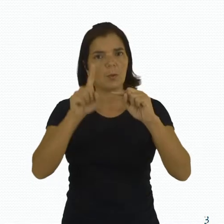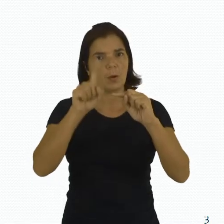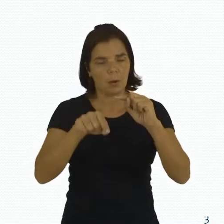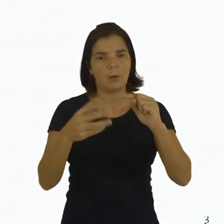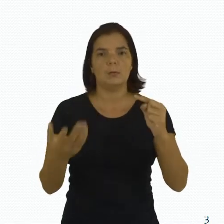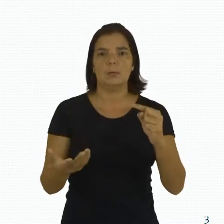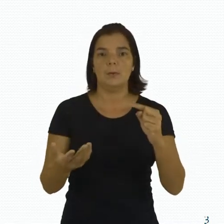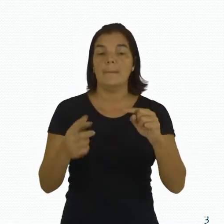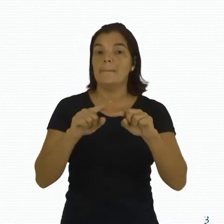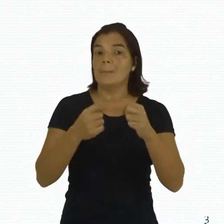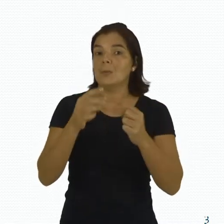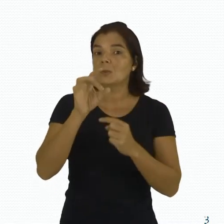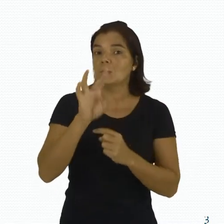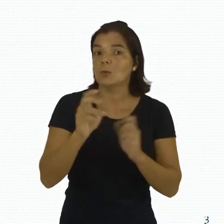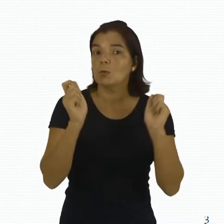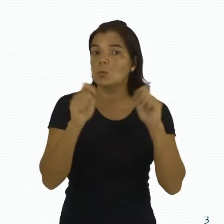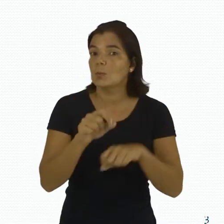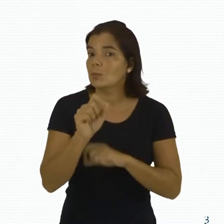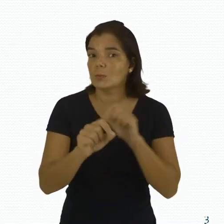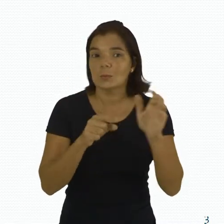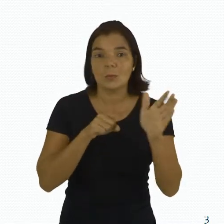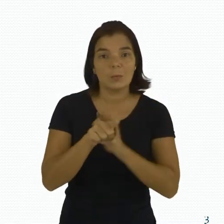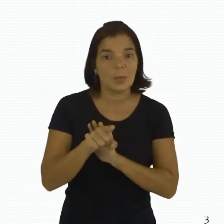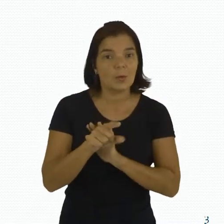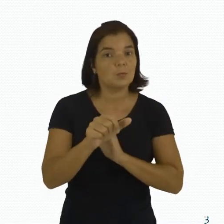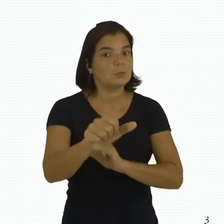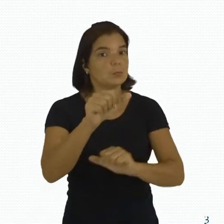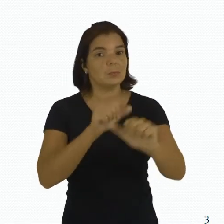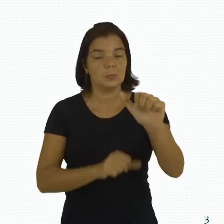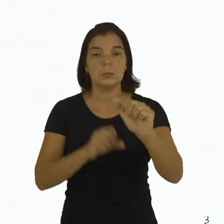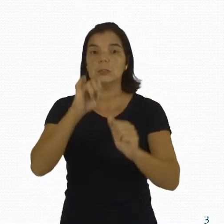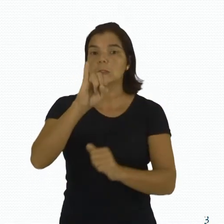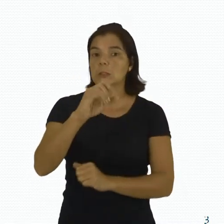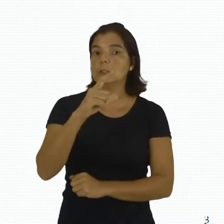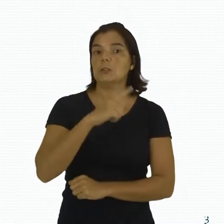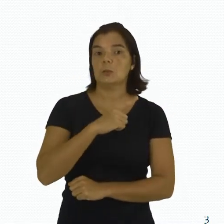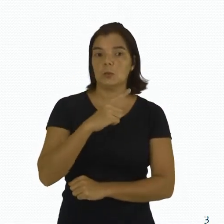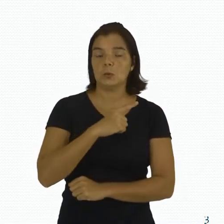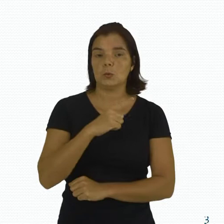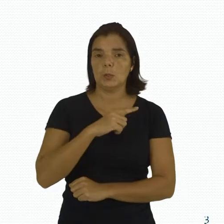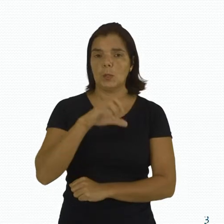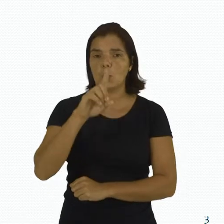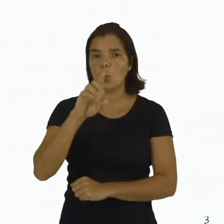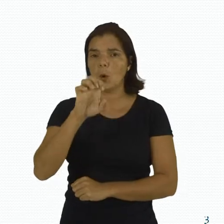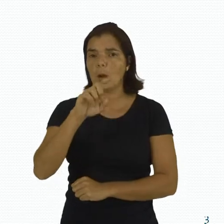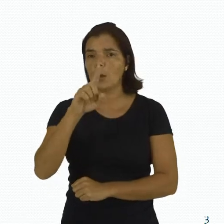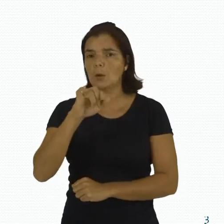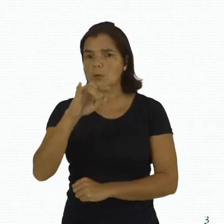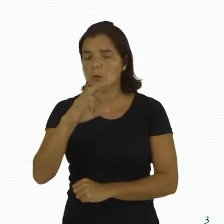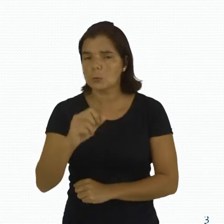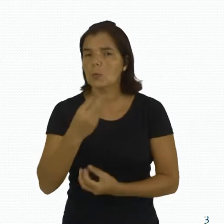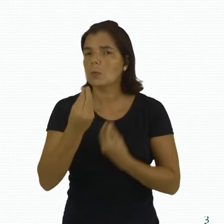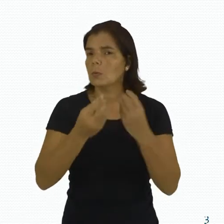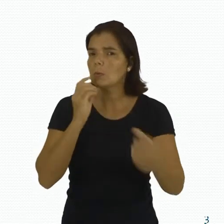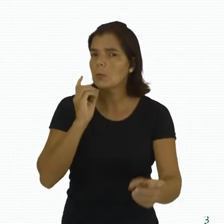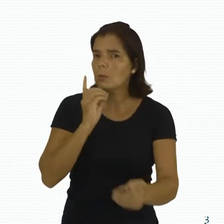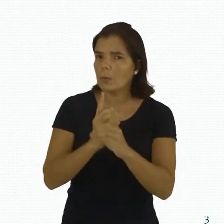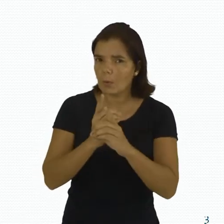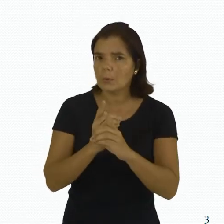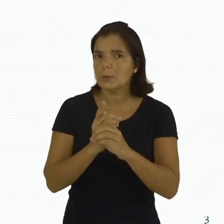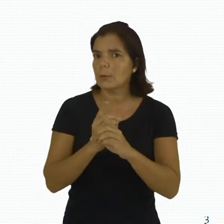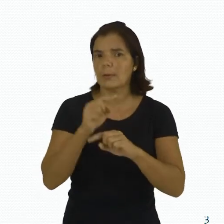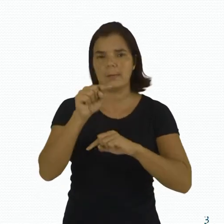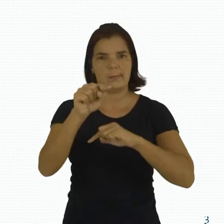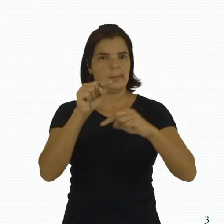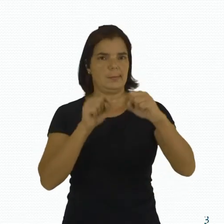dízima. Só que eu posso fazer a pergunta inversa. Se eu tenho a dízima, como é que eu faço para encontrar uma fração? Né? Você já